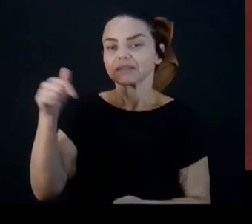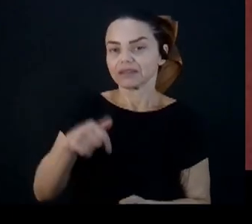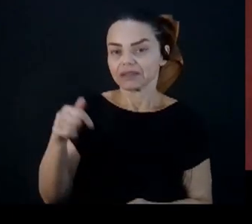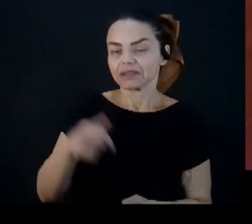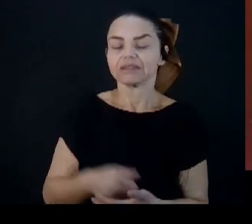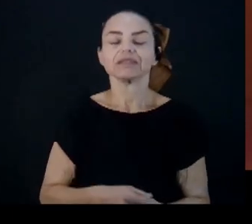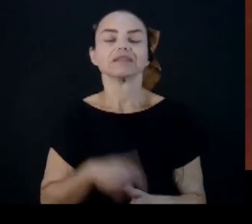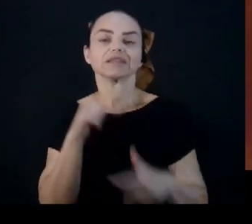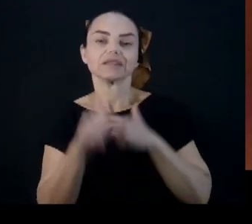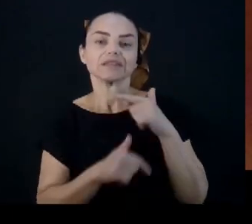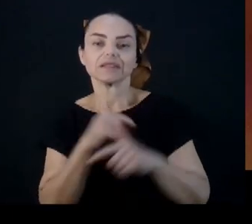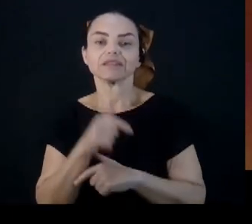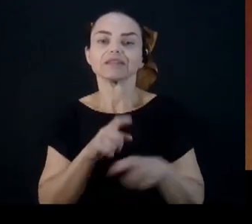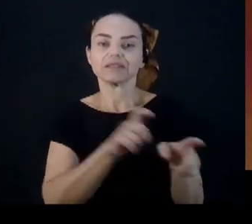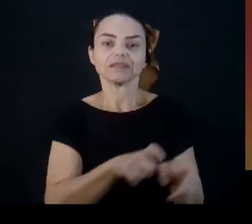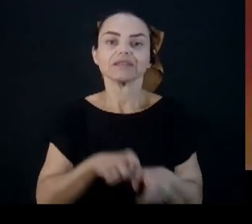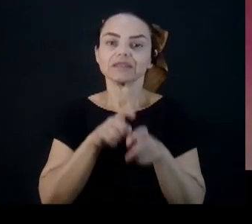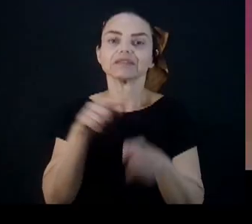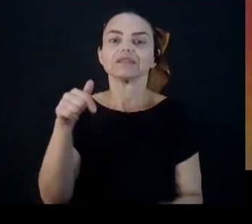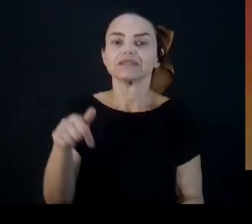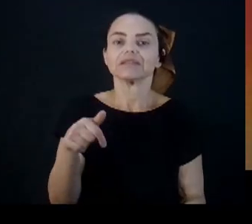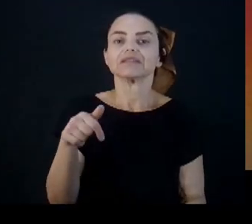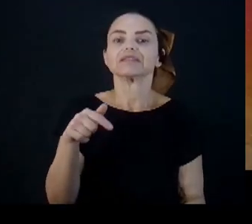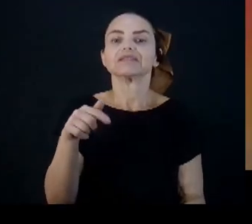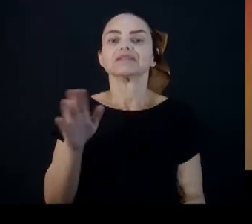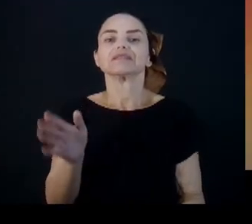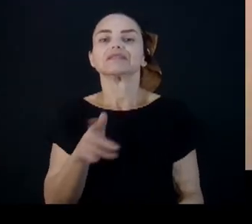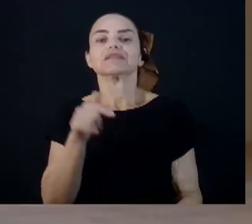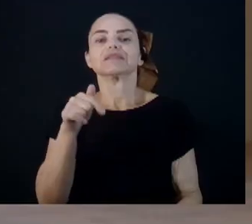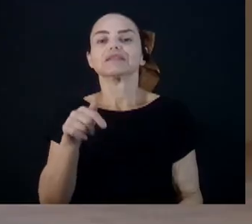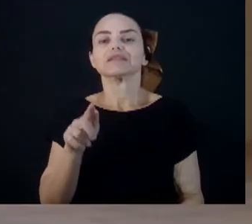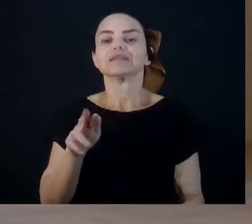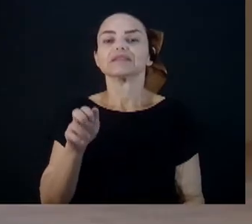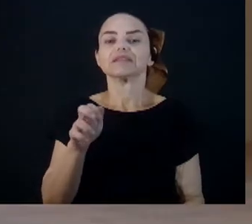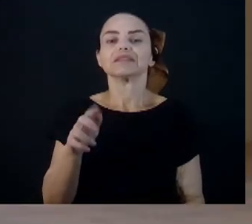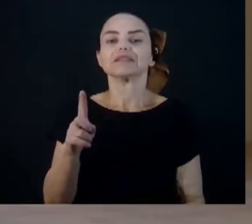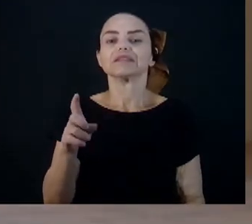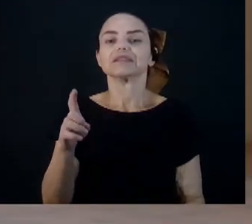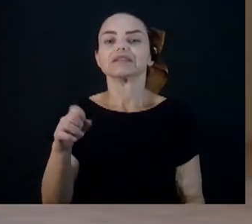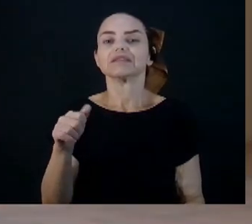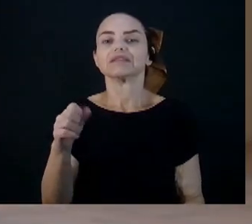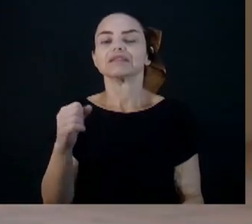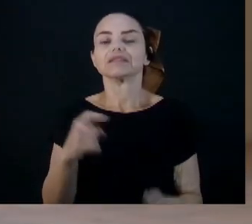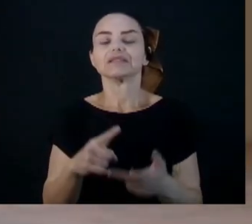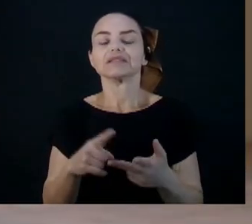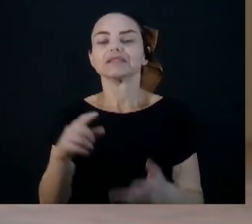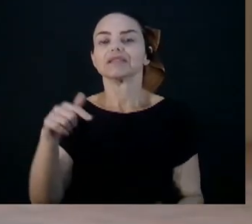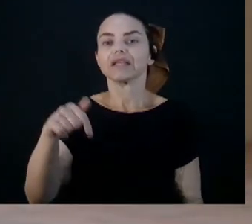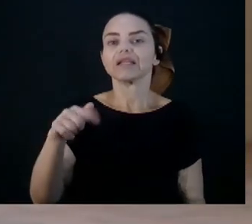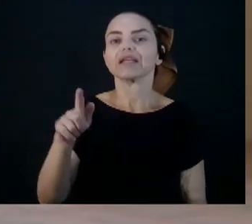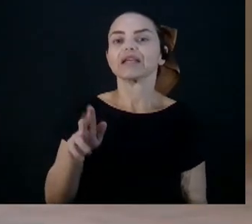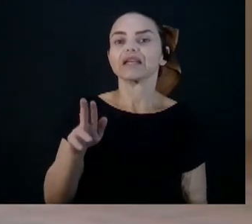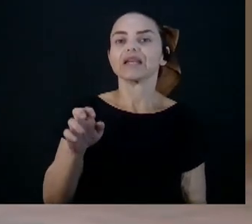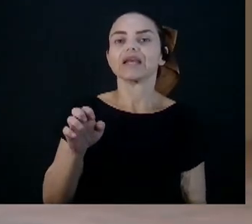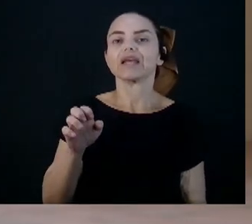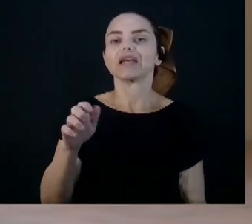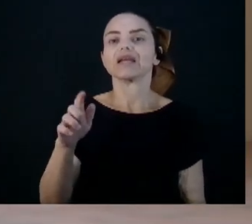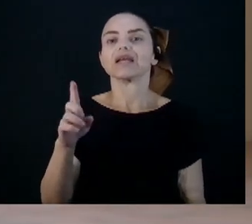na fazenda Sete Quedas, aqui em Campinas, onde é o Swiss Park hoje, né? Eles vieram para trabalhar nas lavouras de